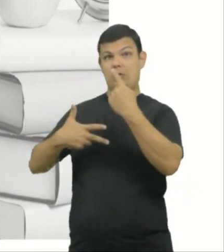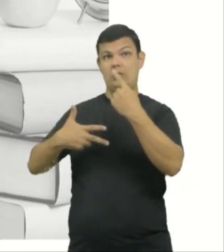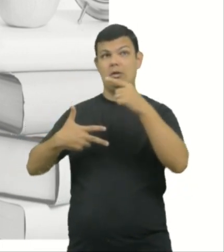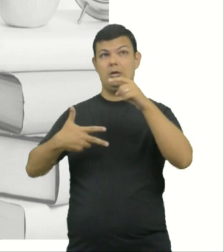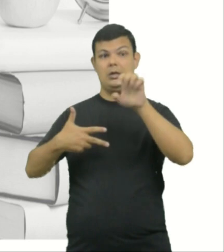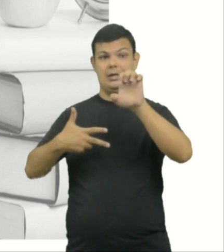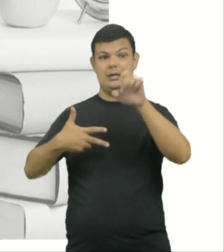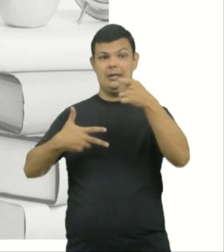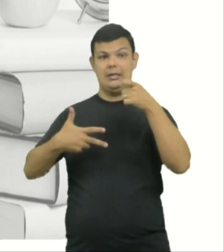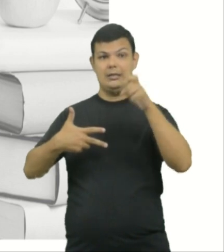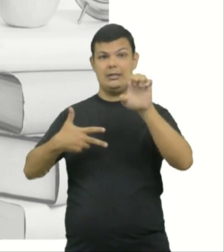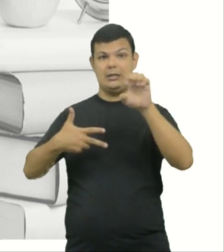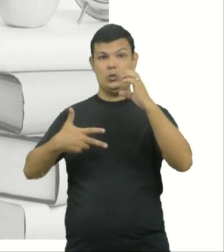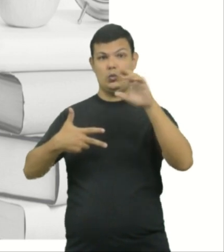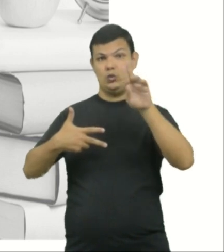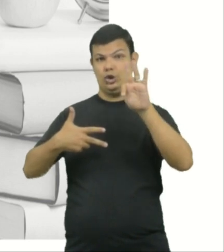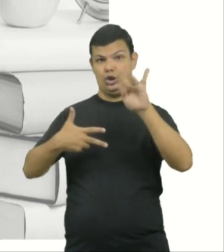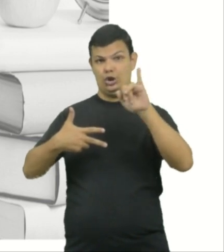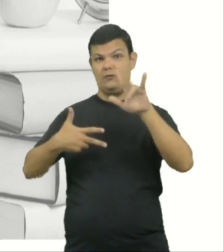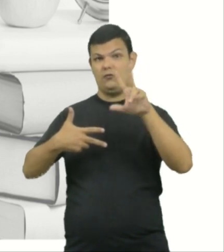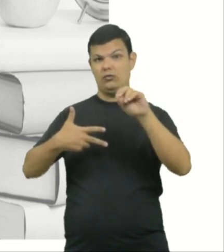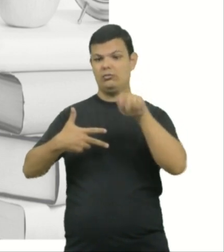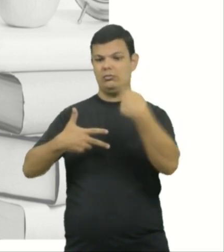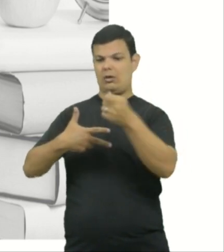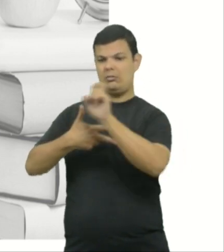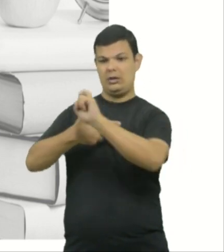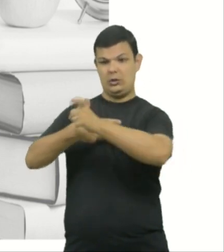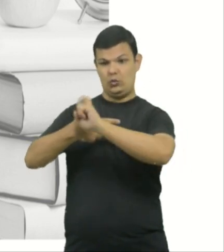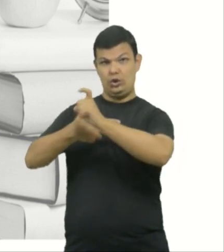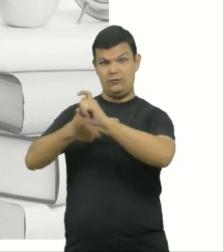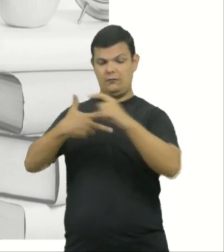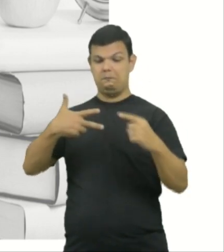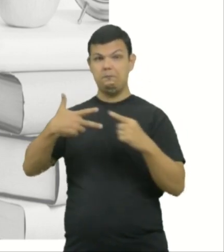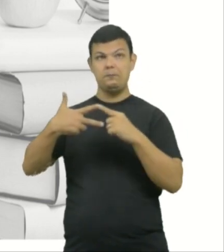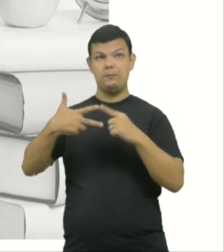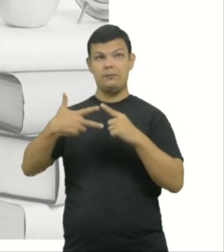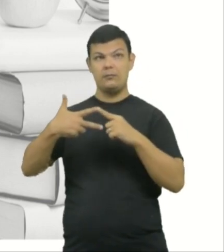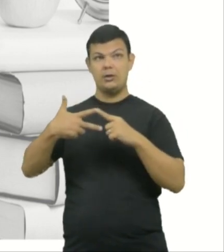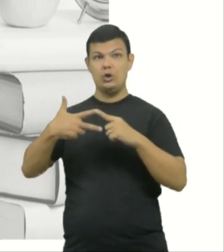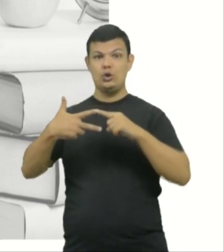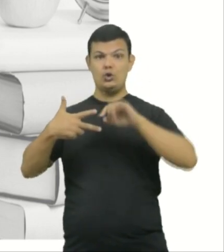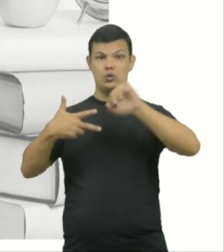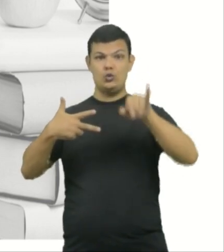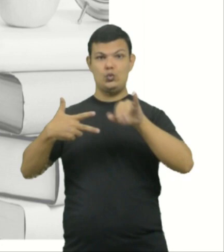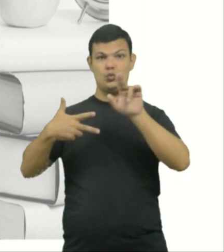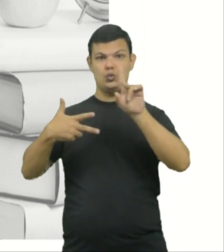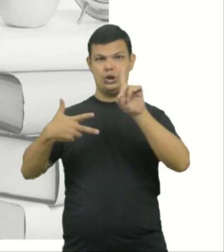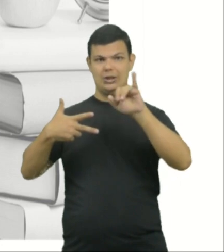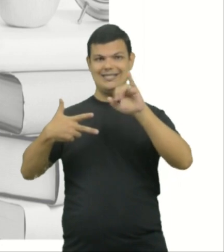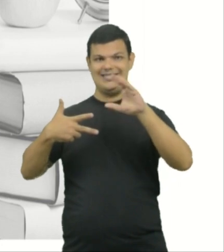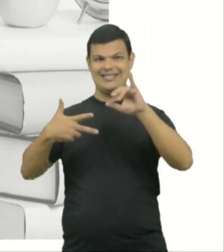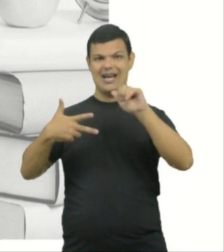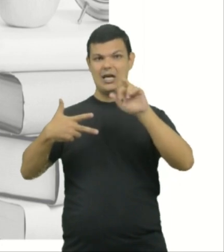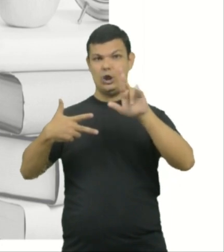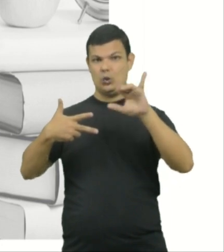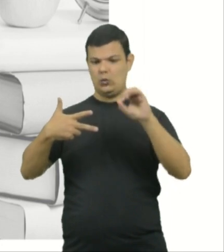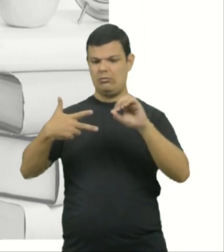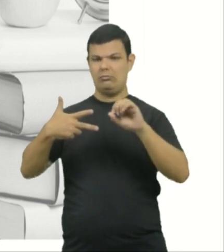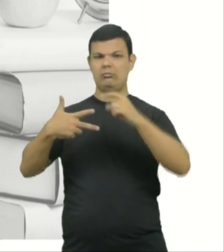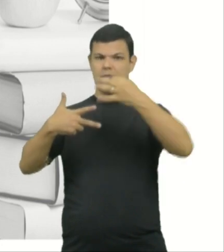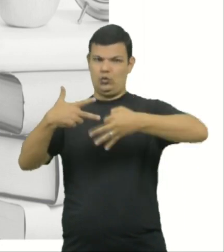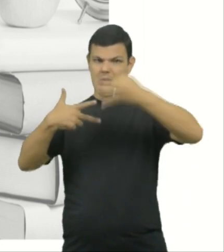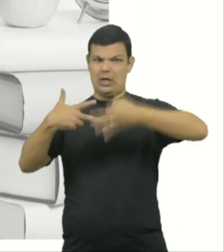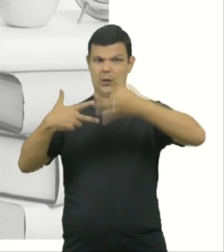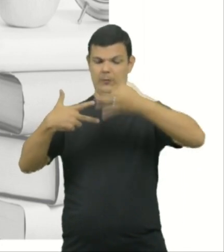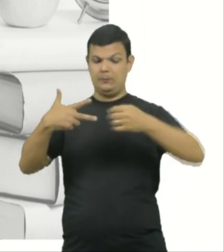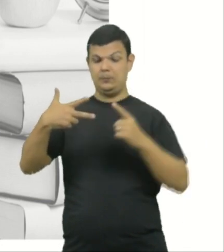o poder executivo. Segundo, nós temos o poder judiciário. E por último,